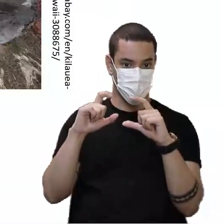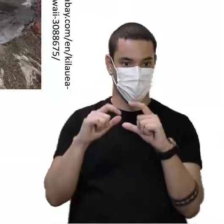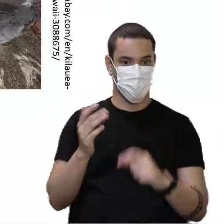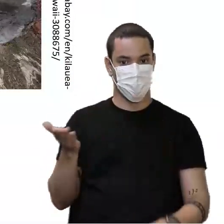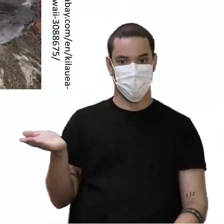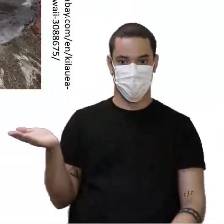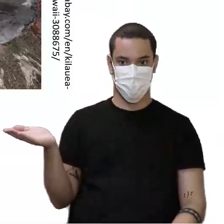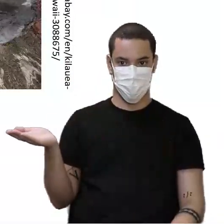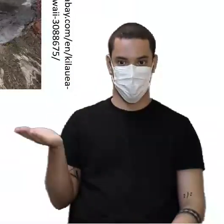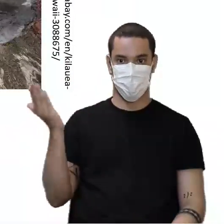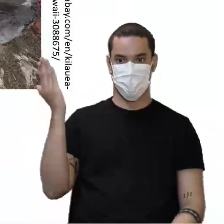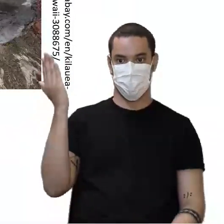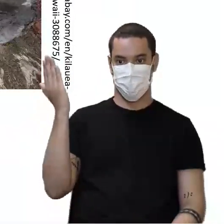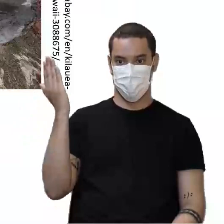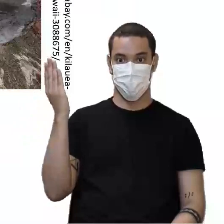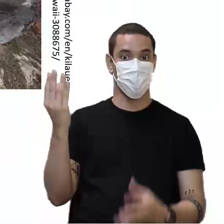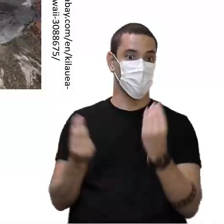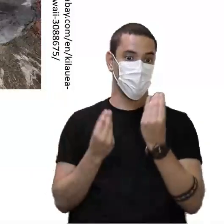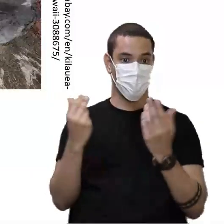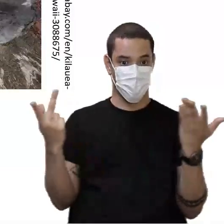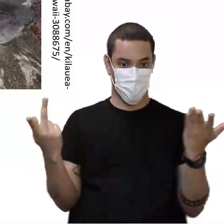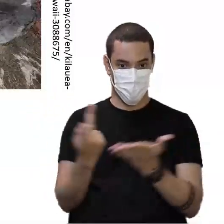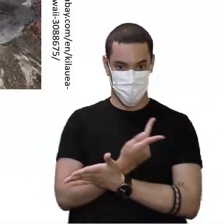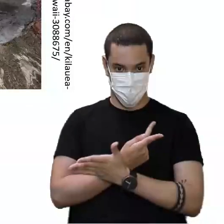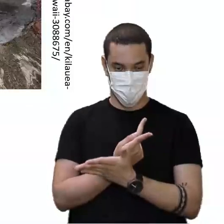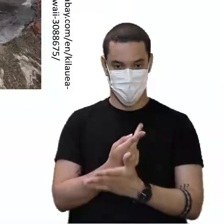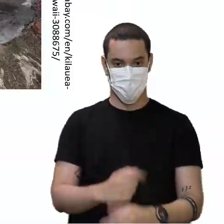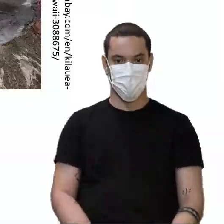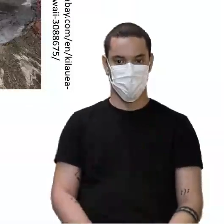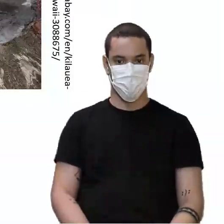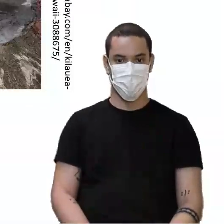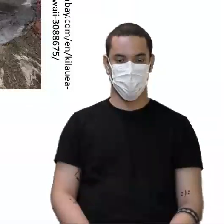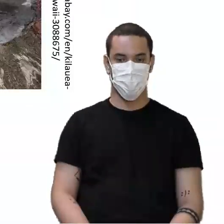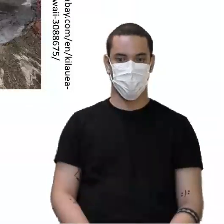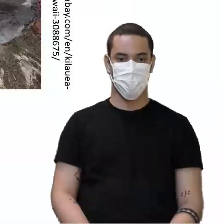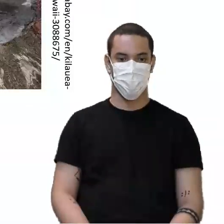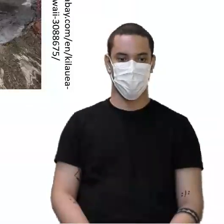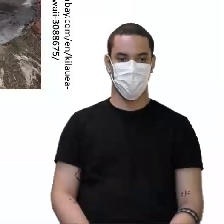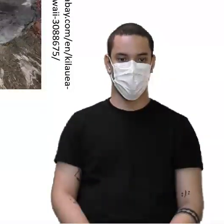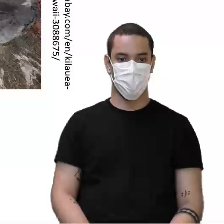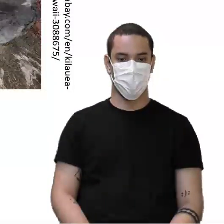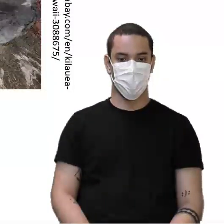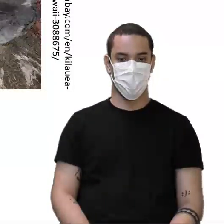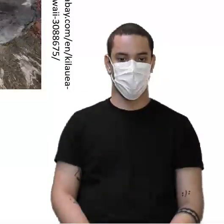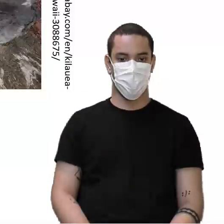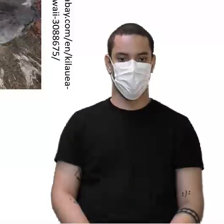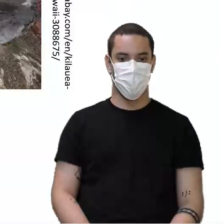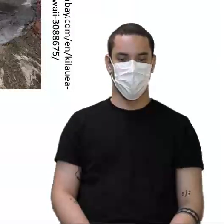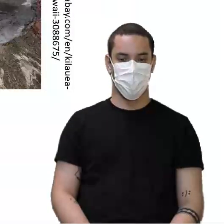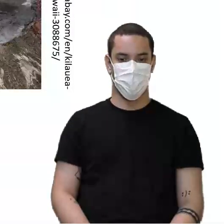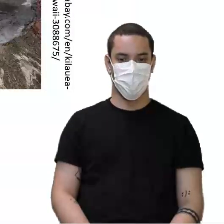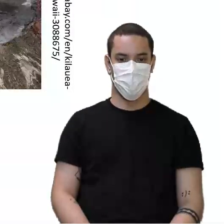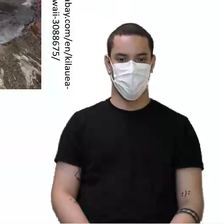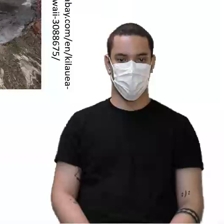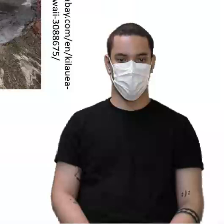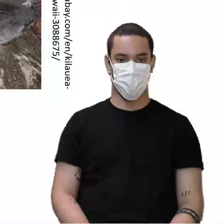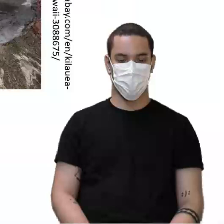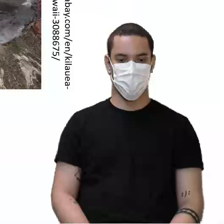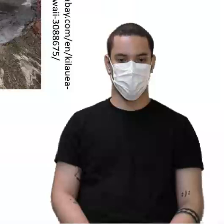photo do topo do vulcão. Of the top of the volcano. It was